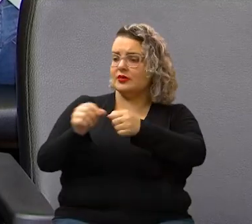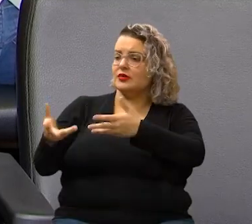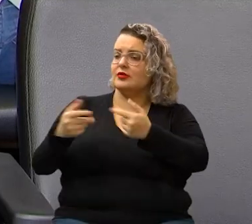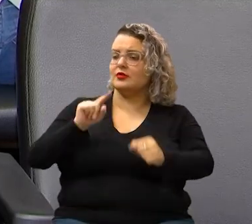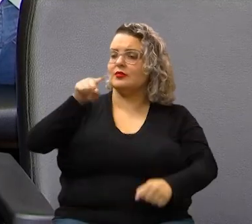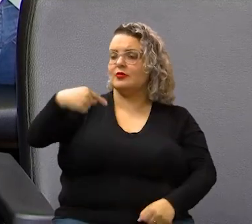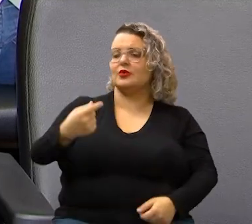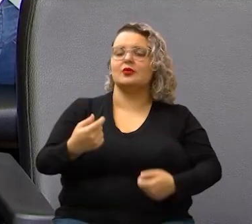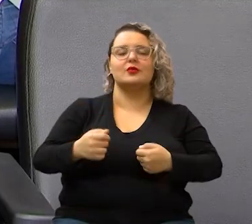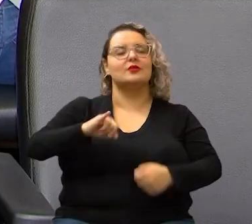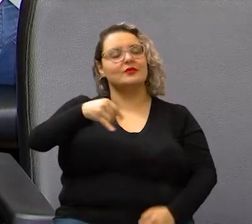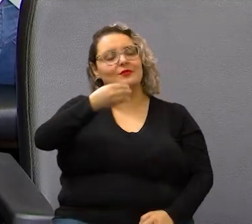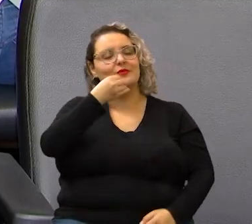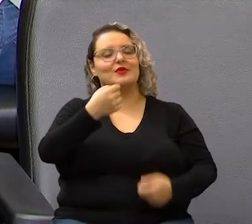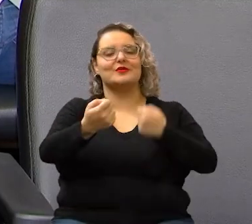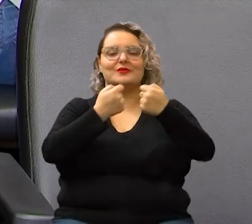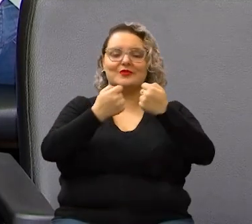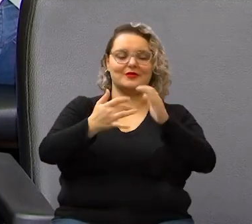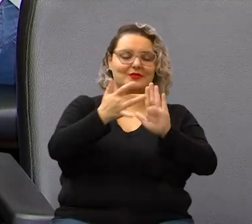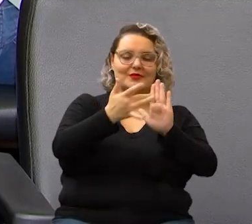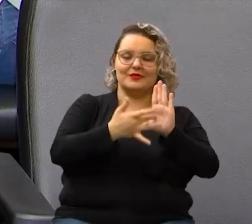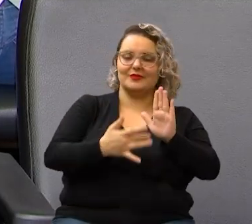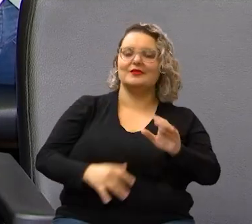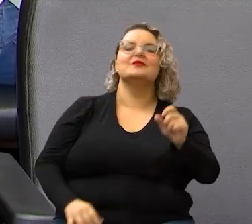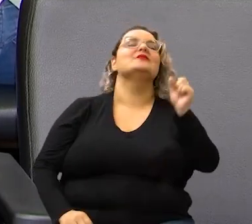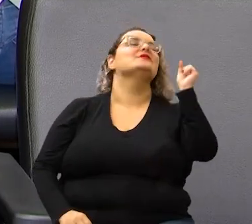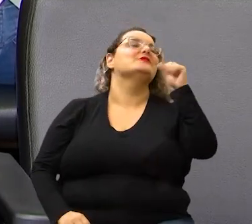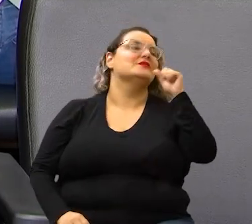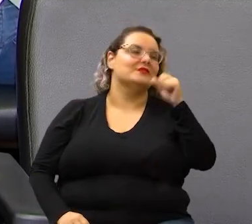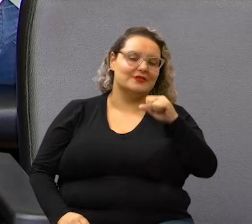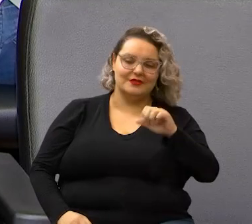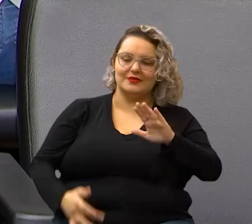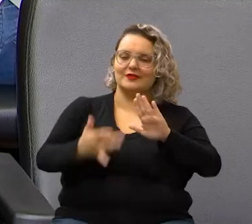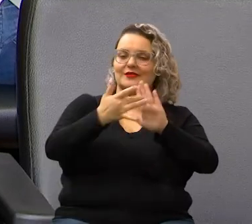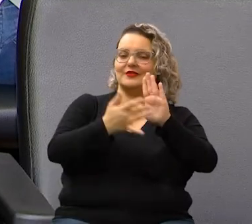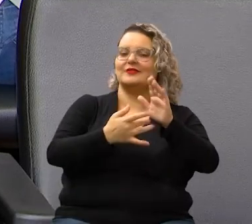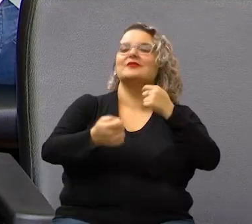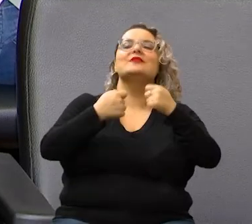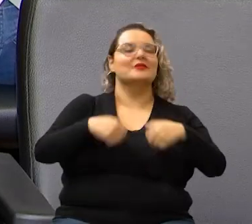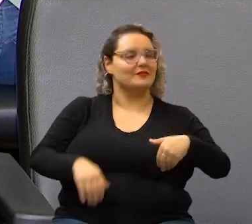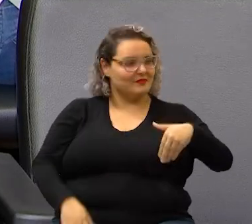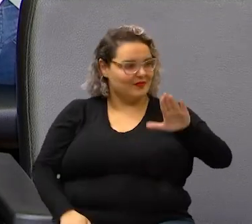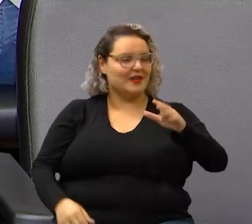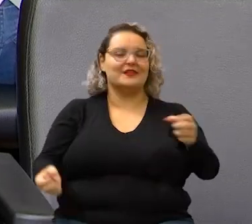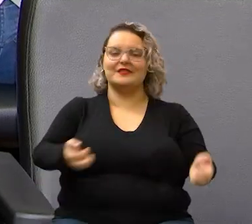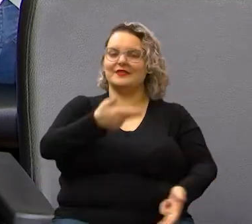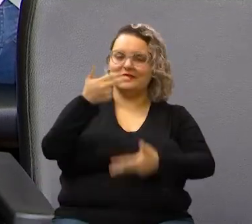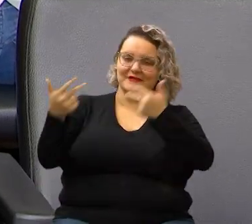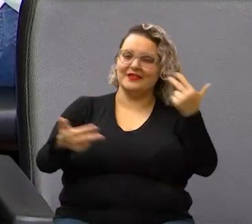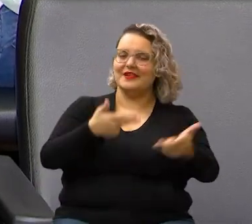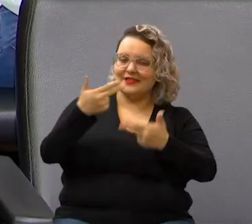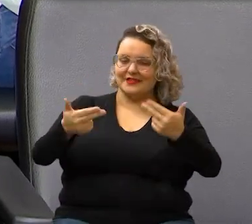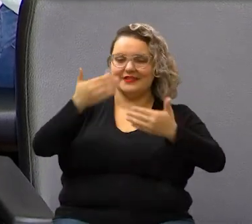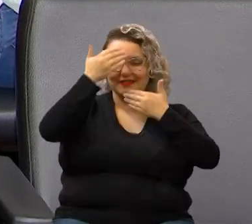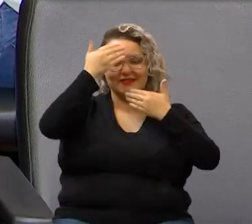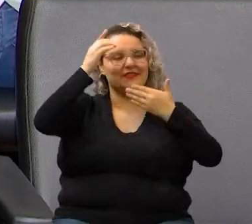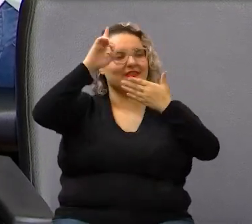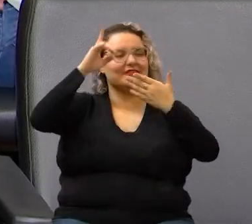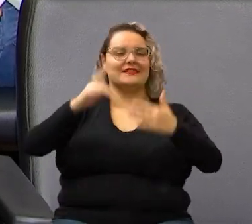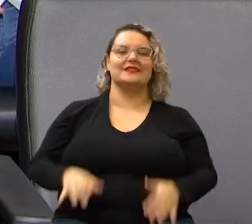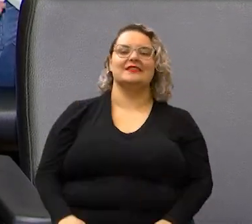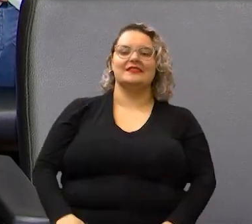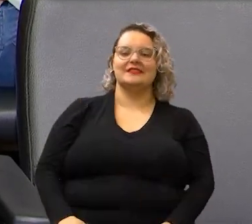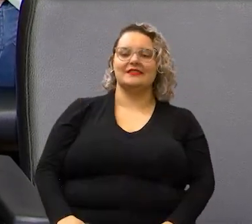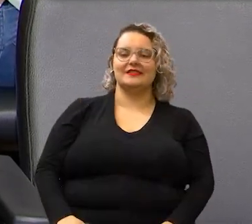acompanhando e já faço convite aqui para uma próxima oportunidade para você retornar ao nosso Em Pauta para contar mais sobre o trabalho. Mais novidade